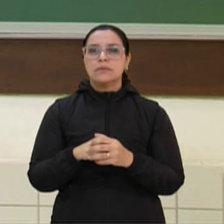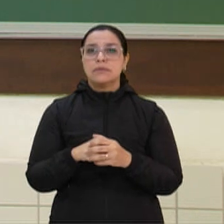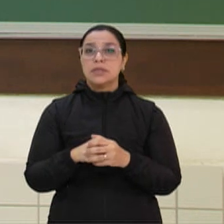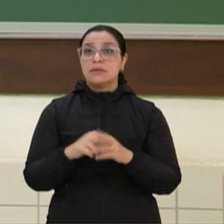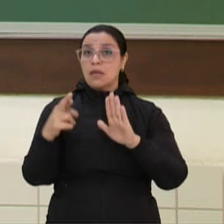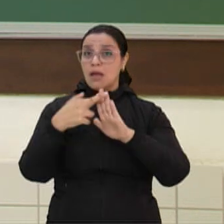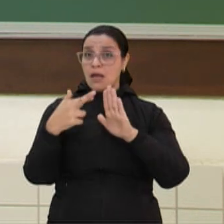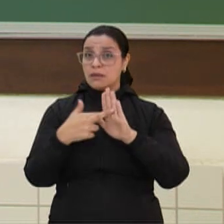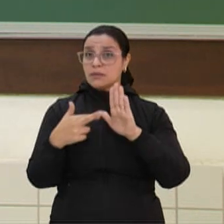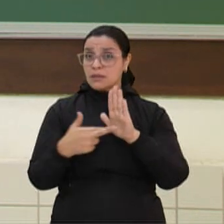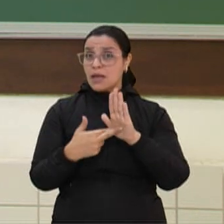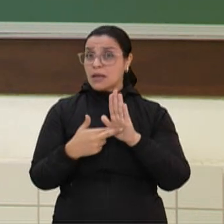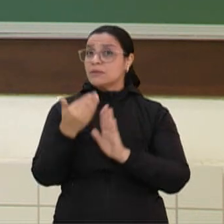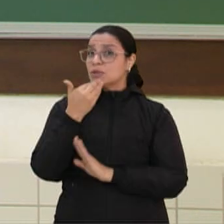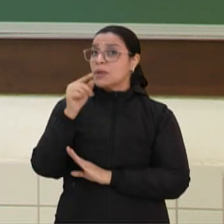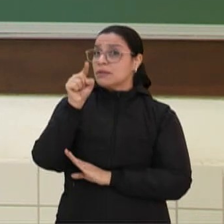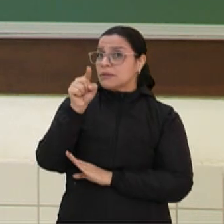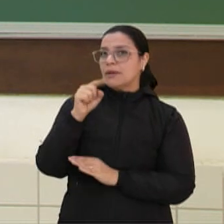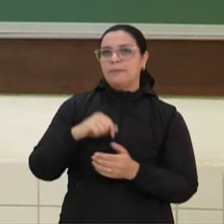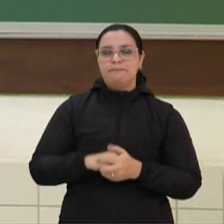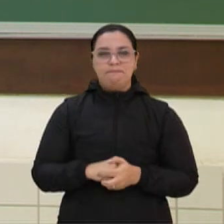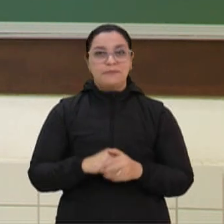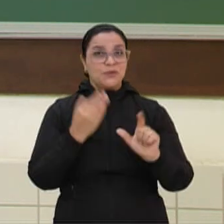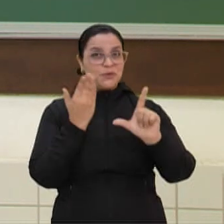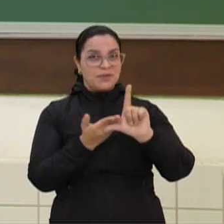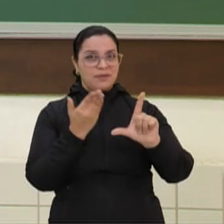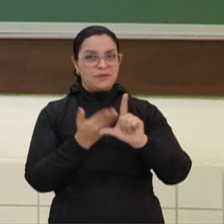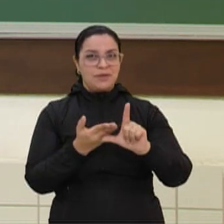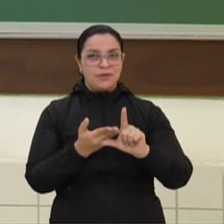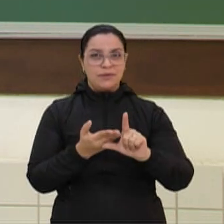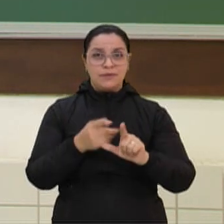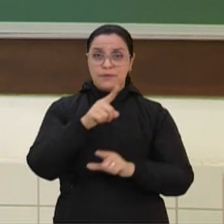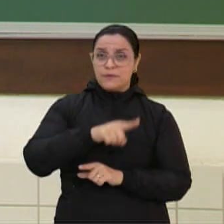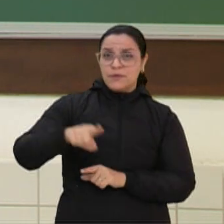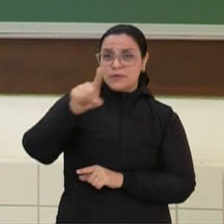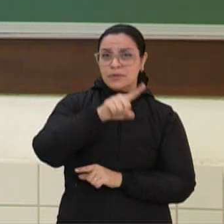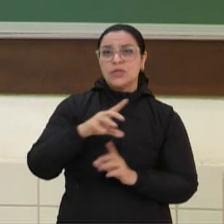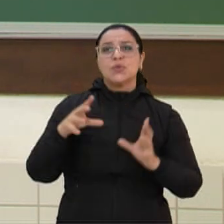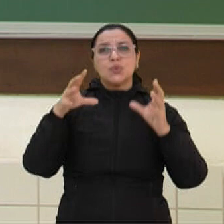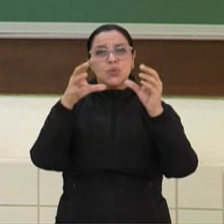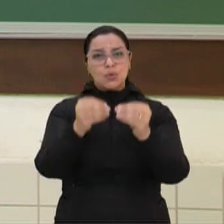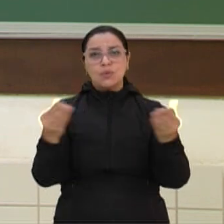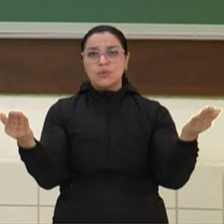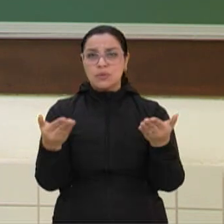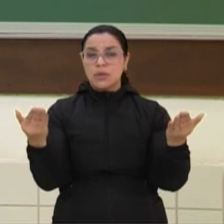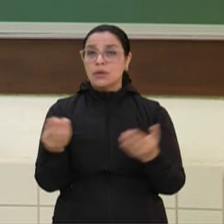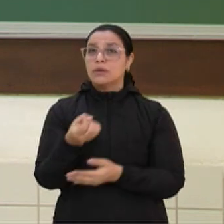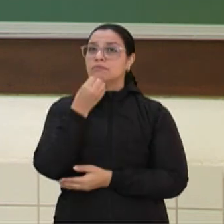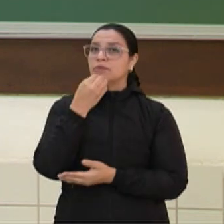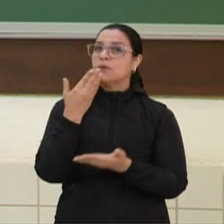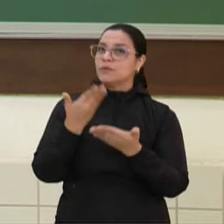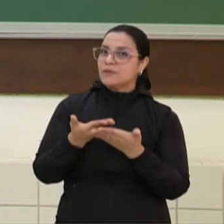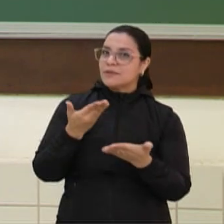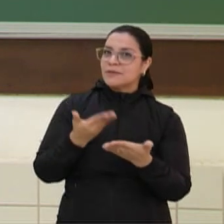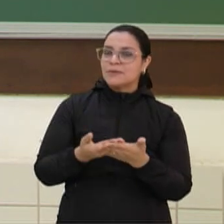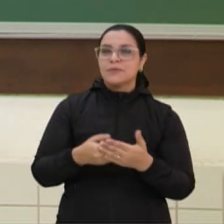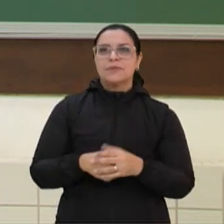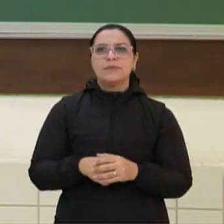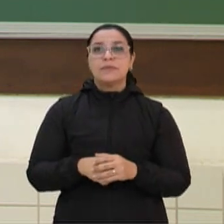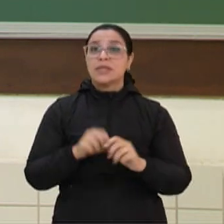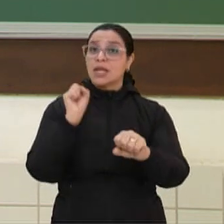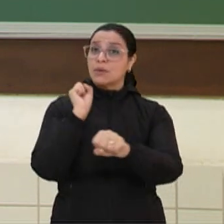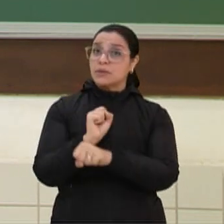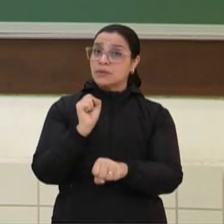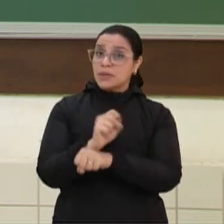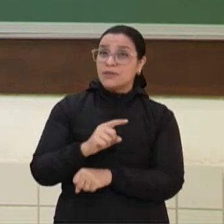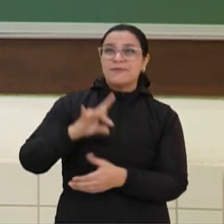todas as regrinhas que se pedem ali, ok? Eu desejo a todos e a todas bons estudos. Eu